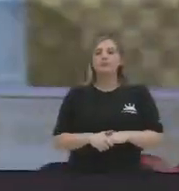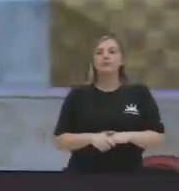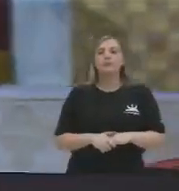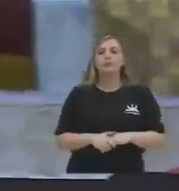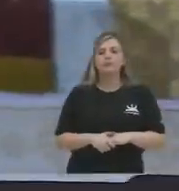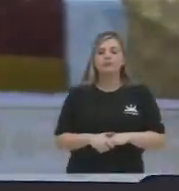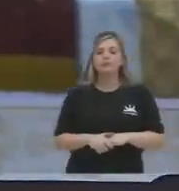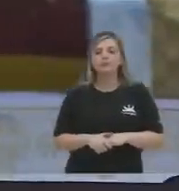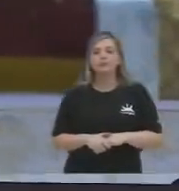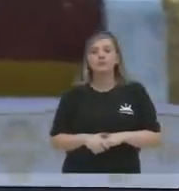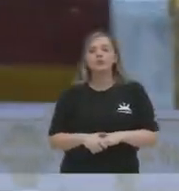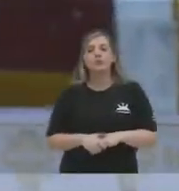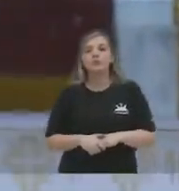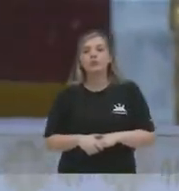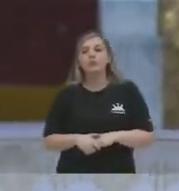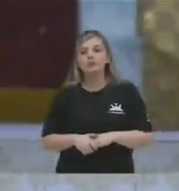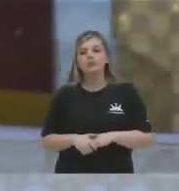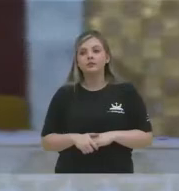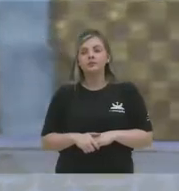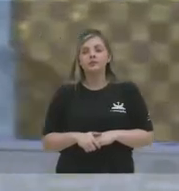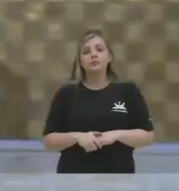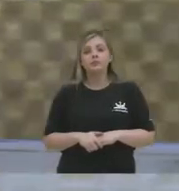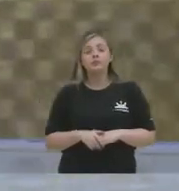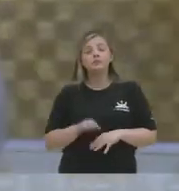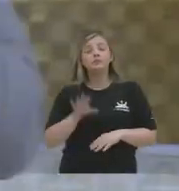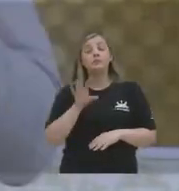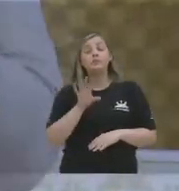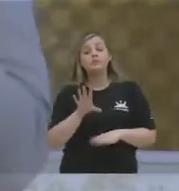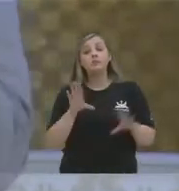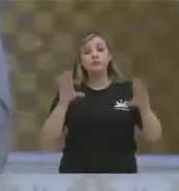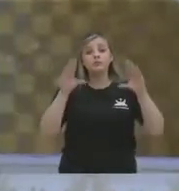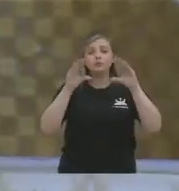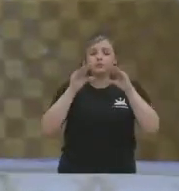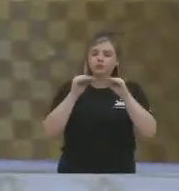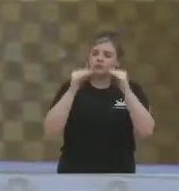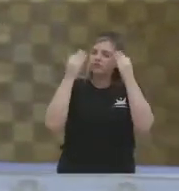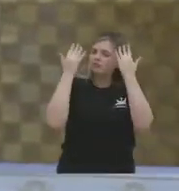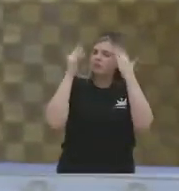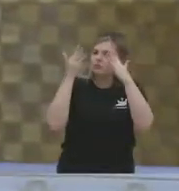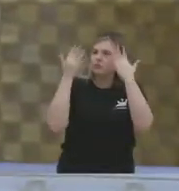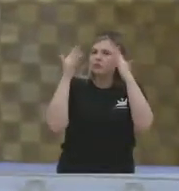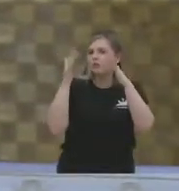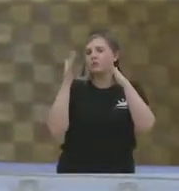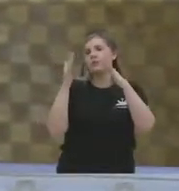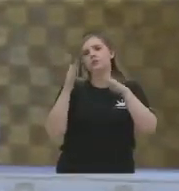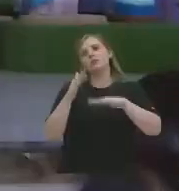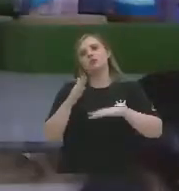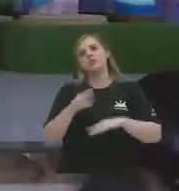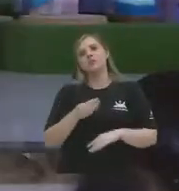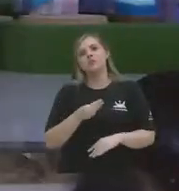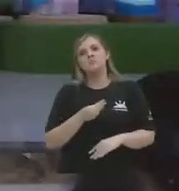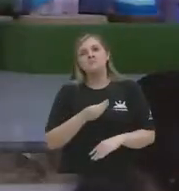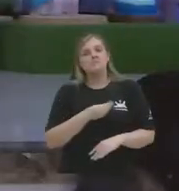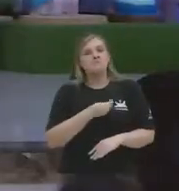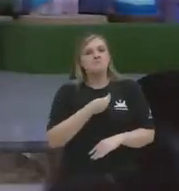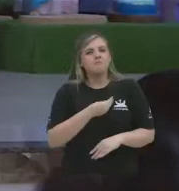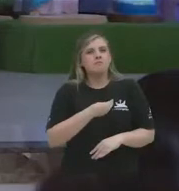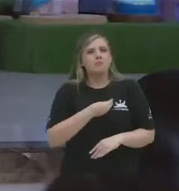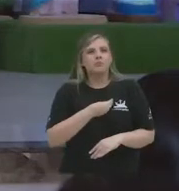Essa noite de louvor, essas noites de louvor estão sendo